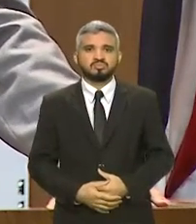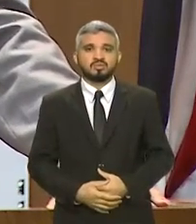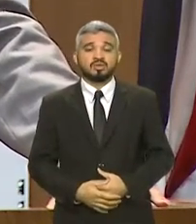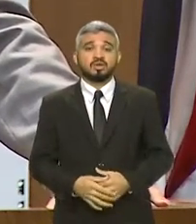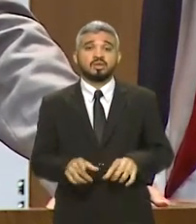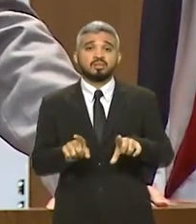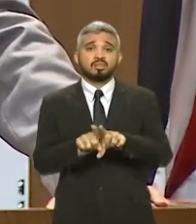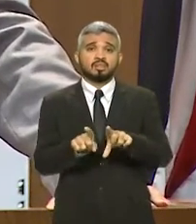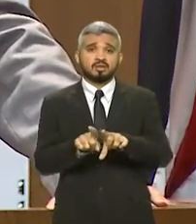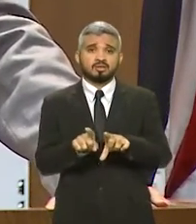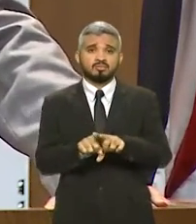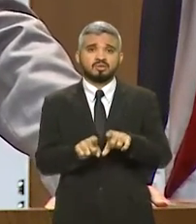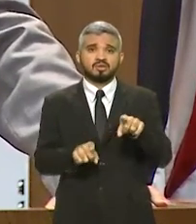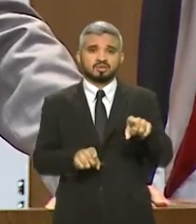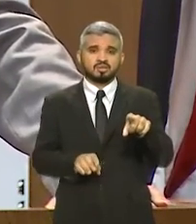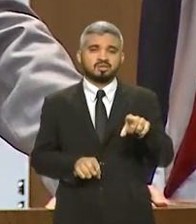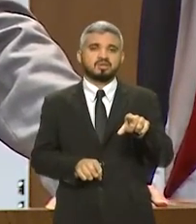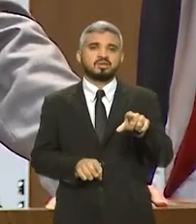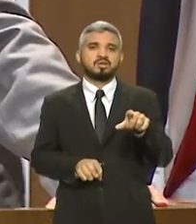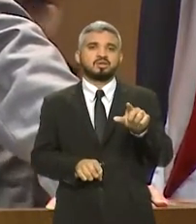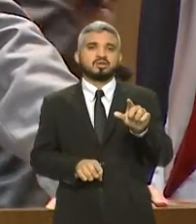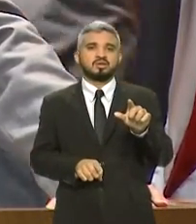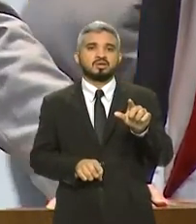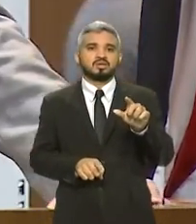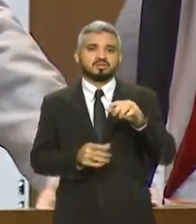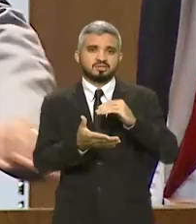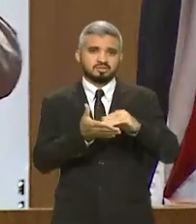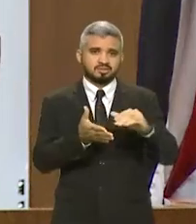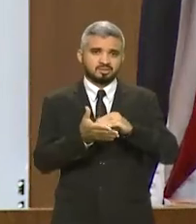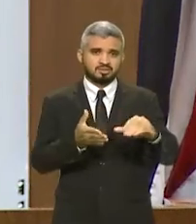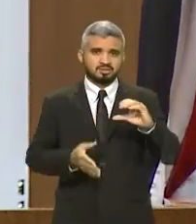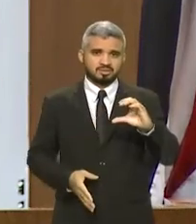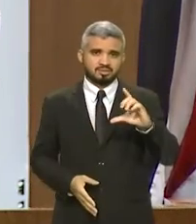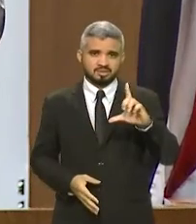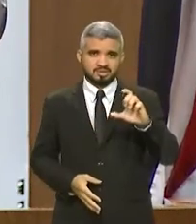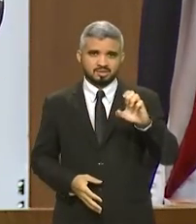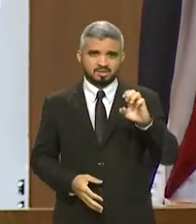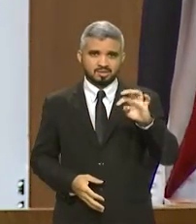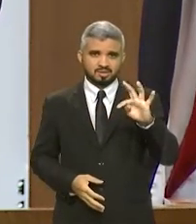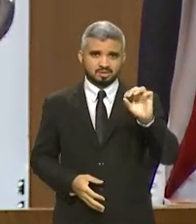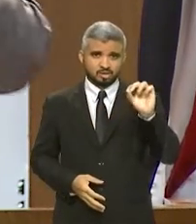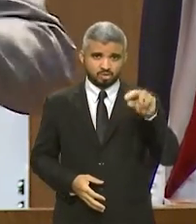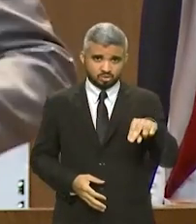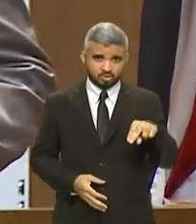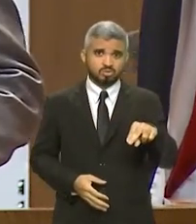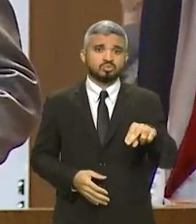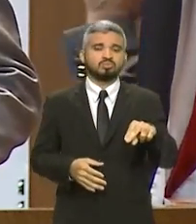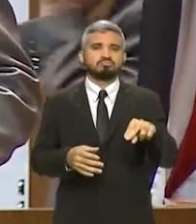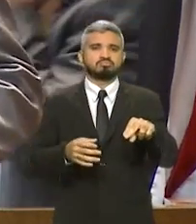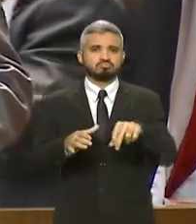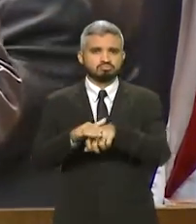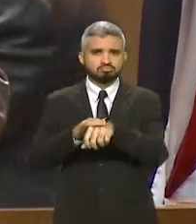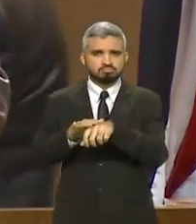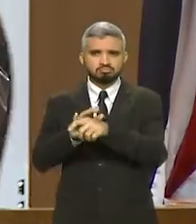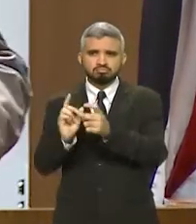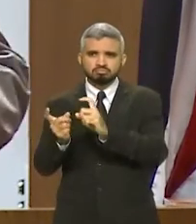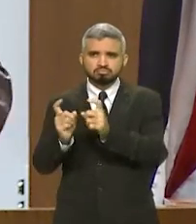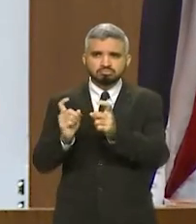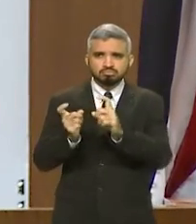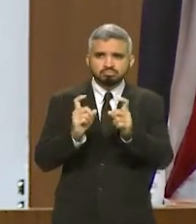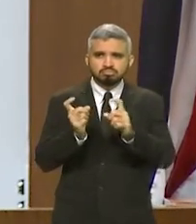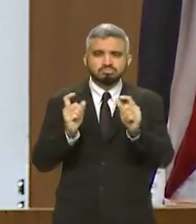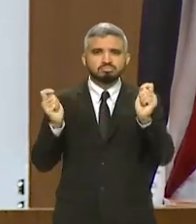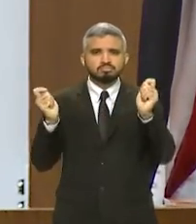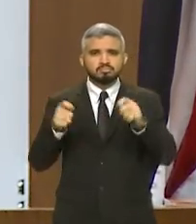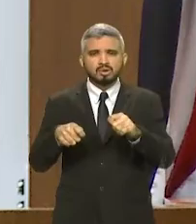presidente da Agensul, Davidson Nascimento, junto com o secretário Cleiton, para que a gente pudesse ampliar o número de